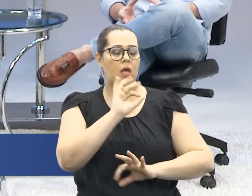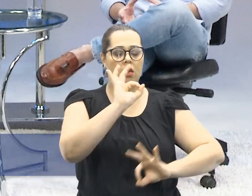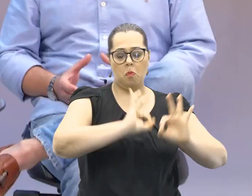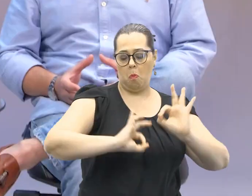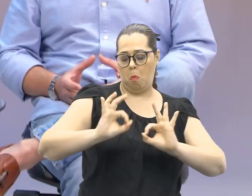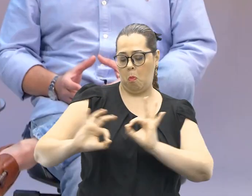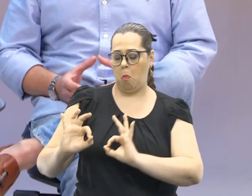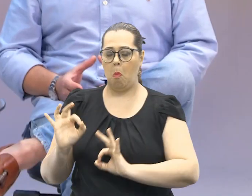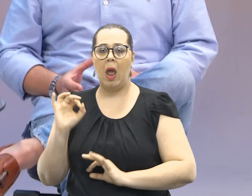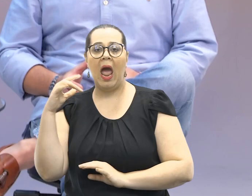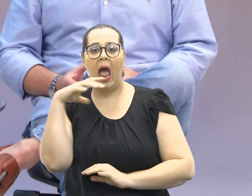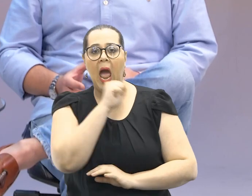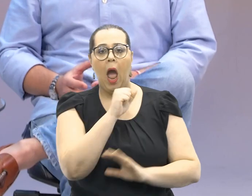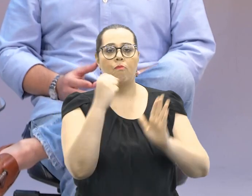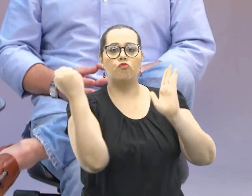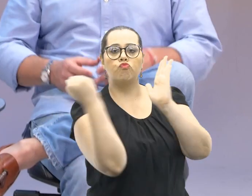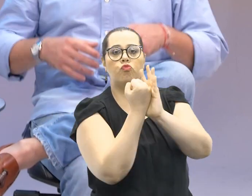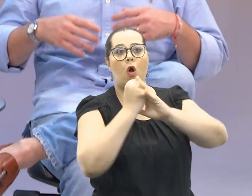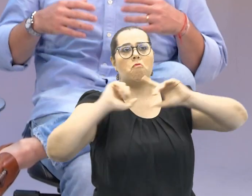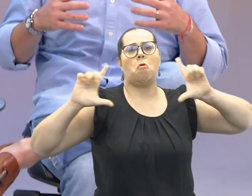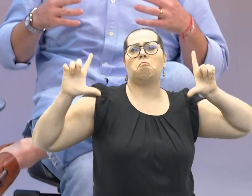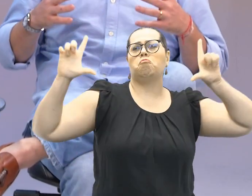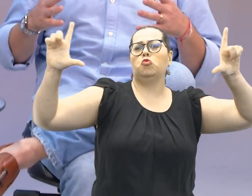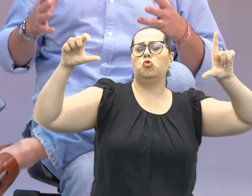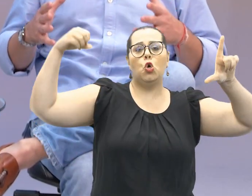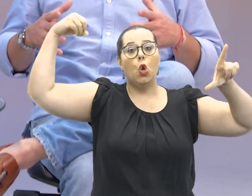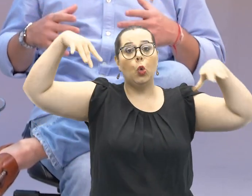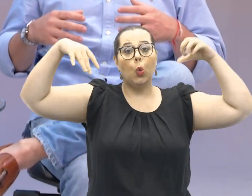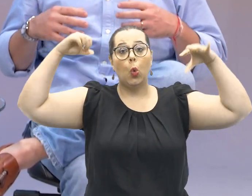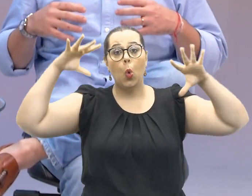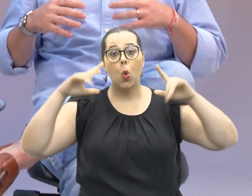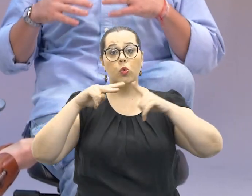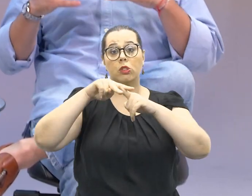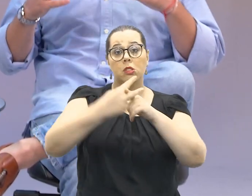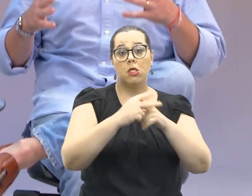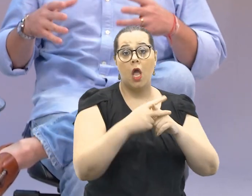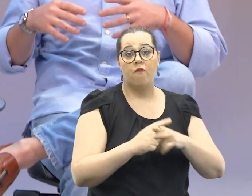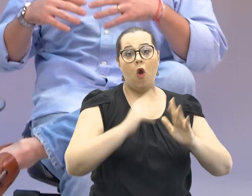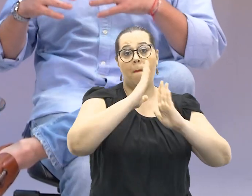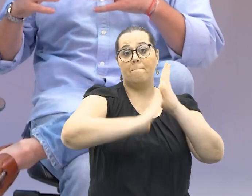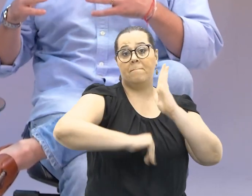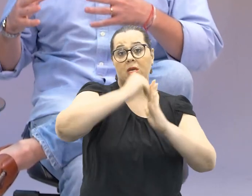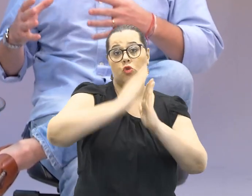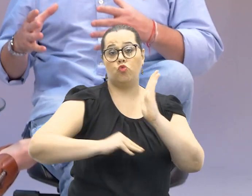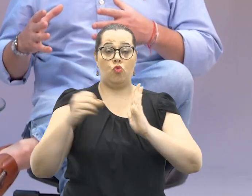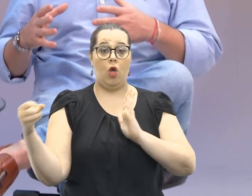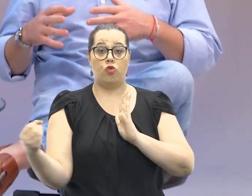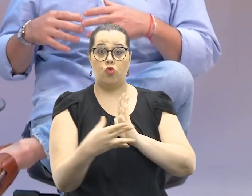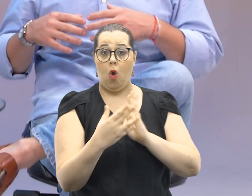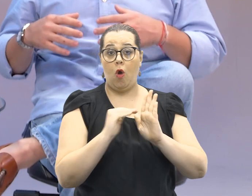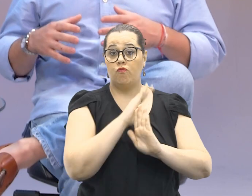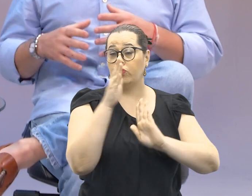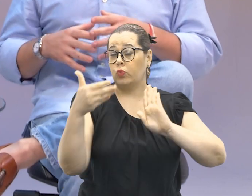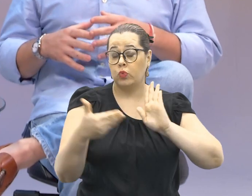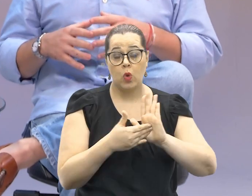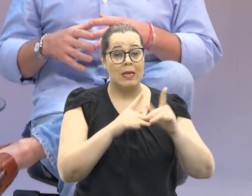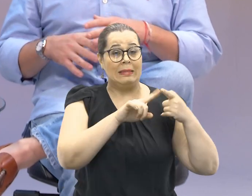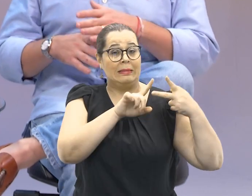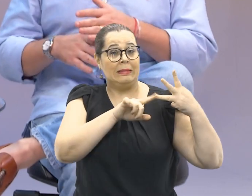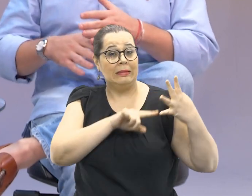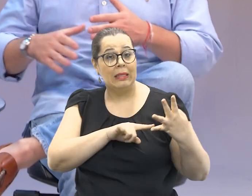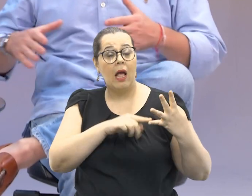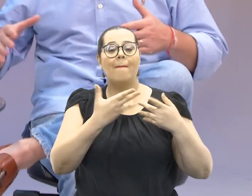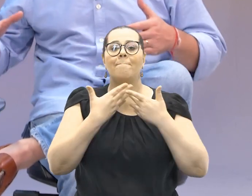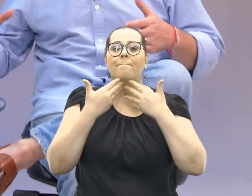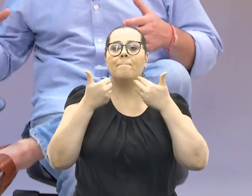cidade. Aqui lá as empresas vêm, colocam os painéis de LED, reforma, pintura nova, enfim, é